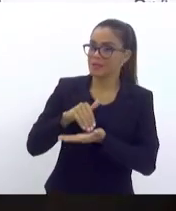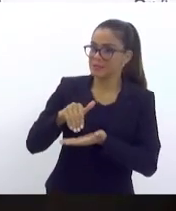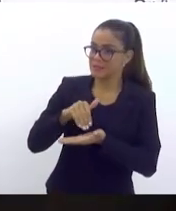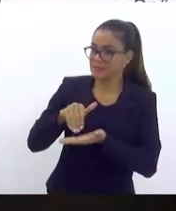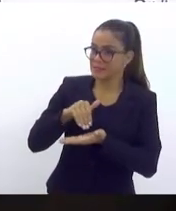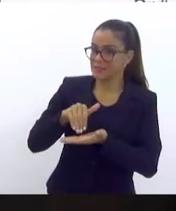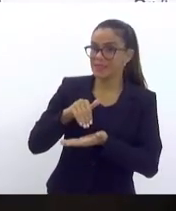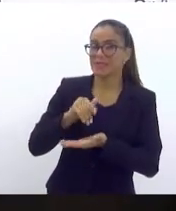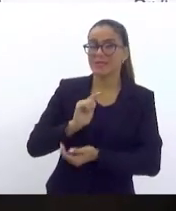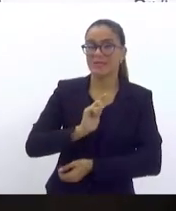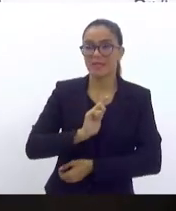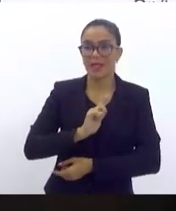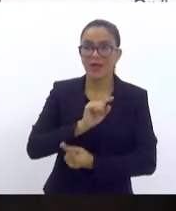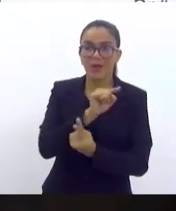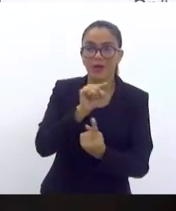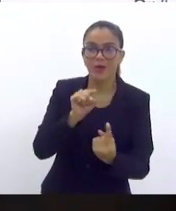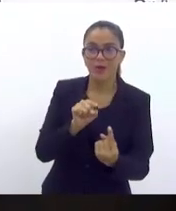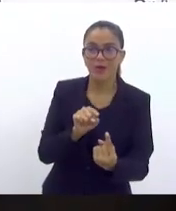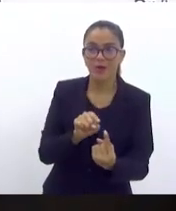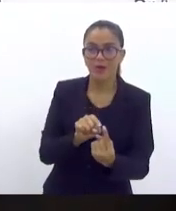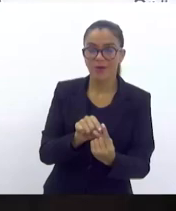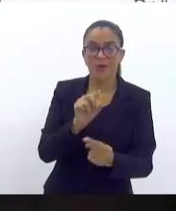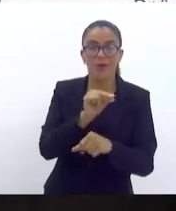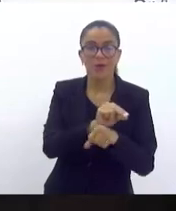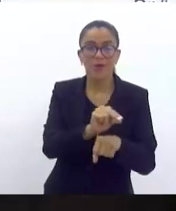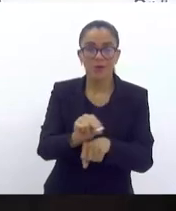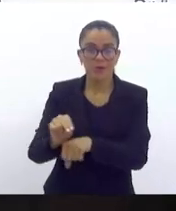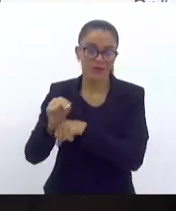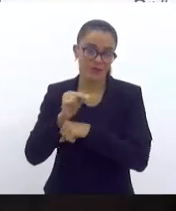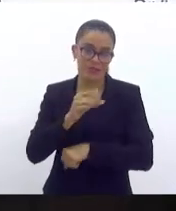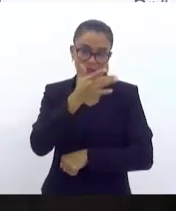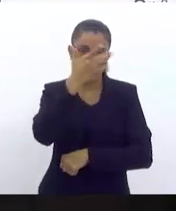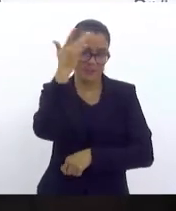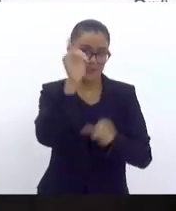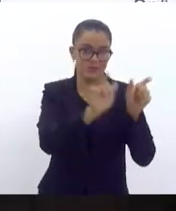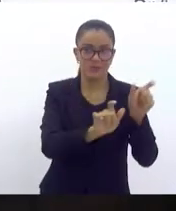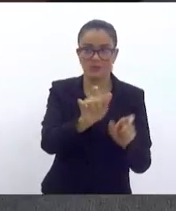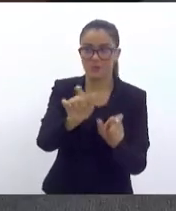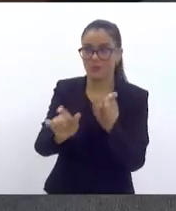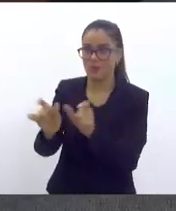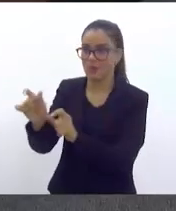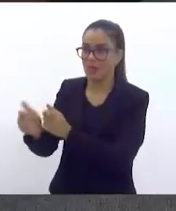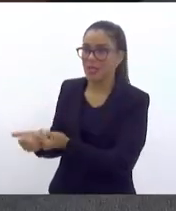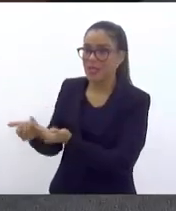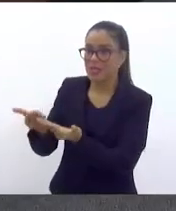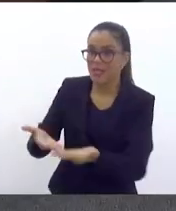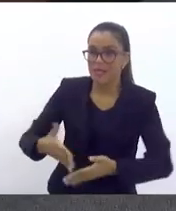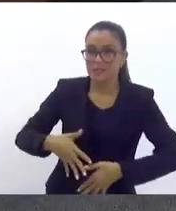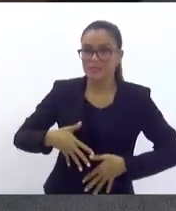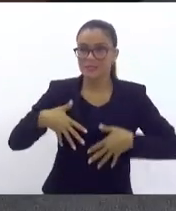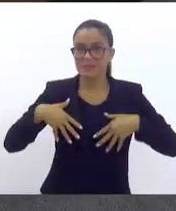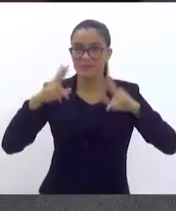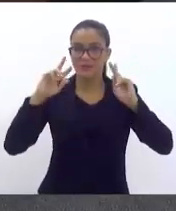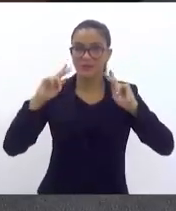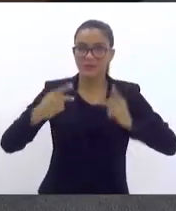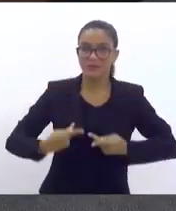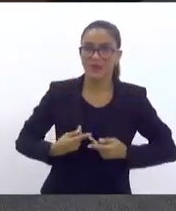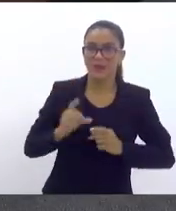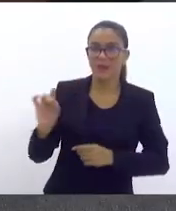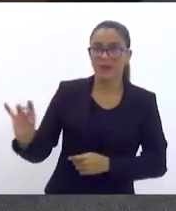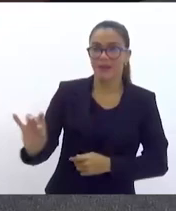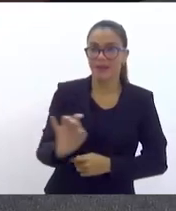como objetivo cuidar de pessoas dar a dignidade humana a cada um